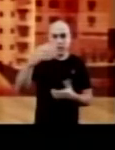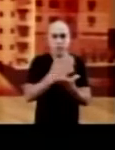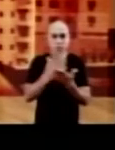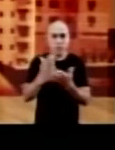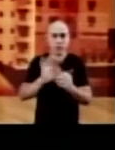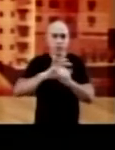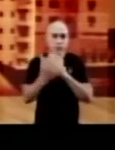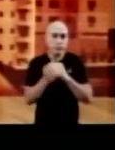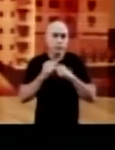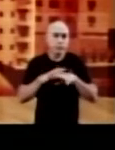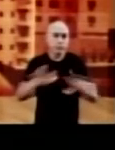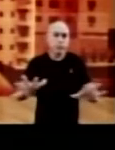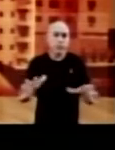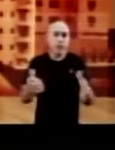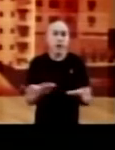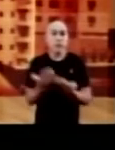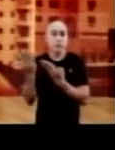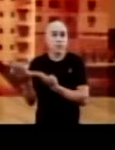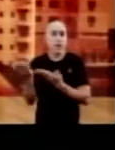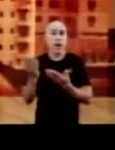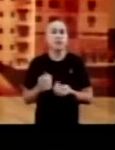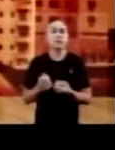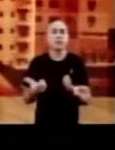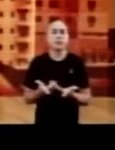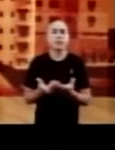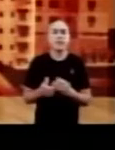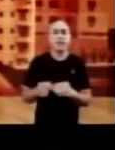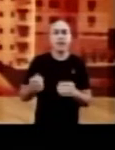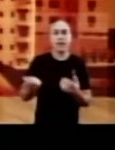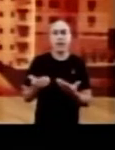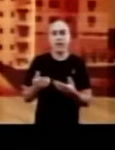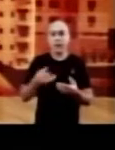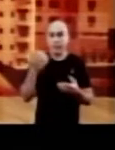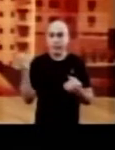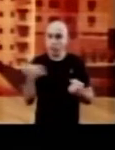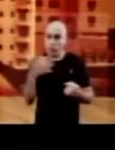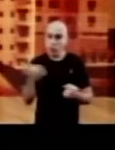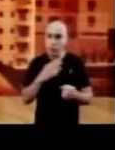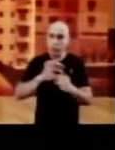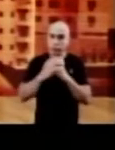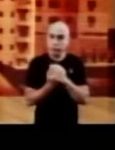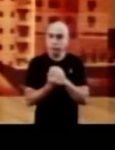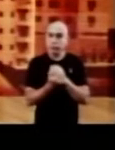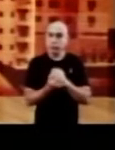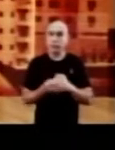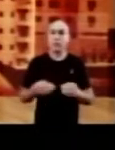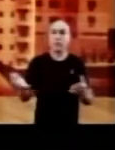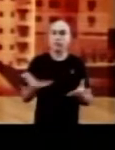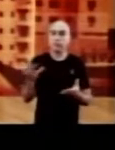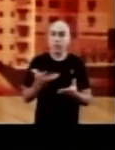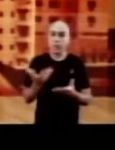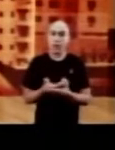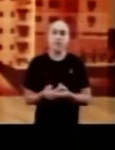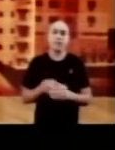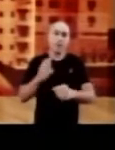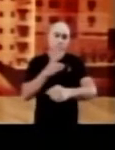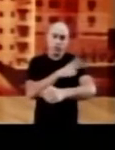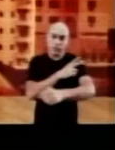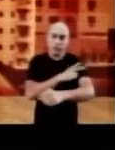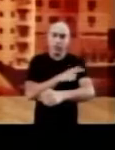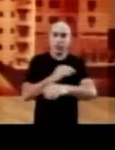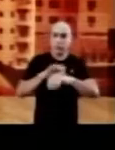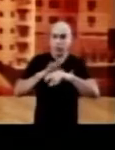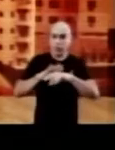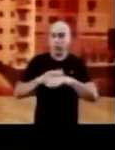está aqui ao meu lado e vai atualizar os dados sobre a Covid-19 em Rio Preto é a gerente da Vigilância Epidemiológica de Rio